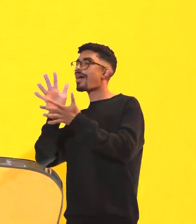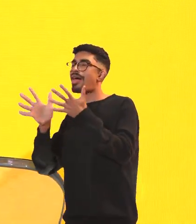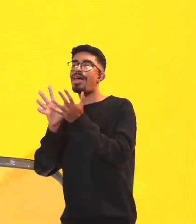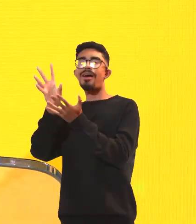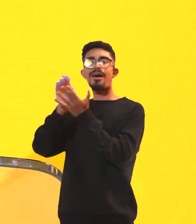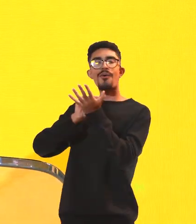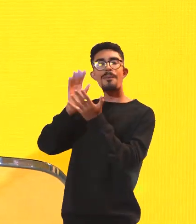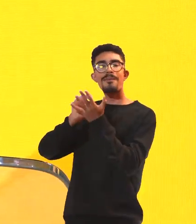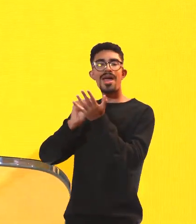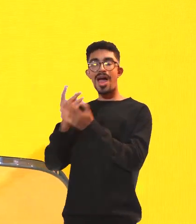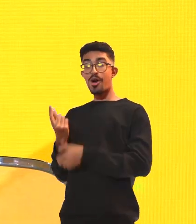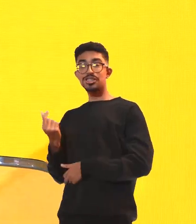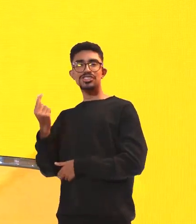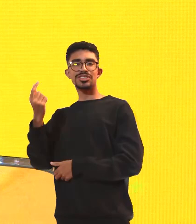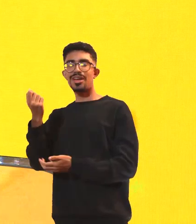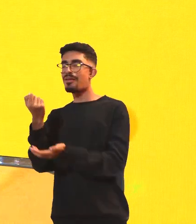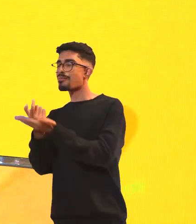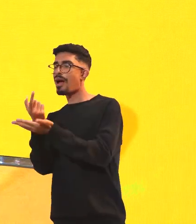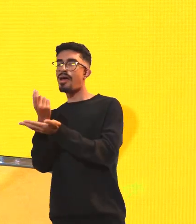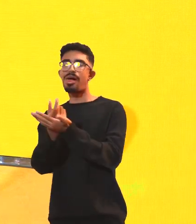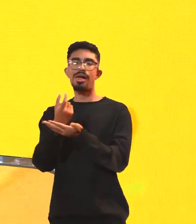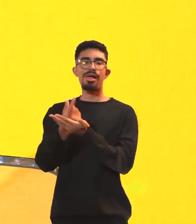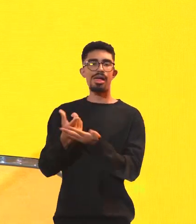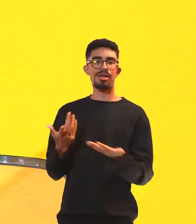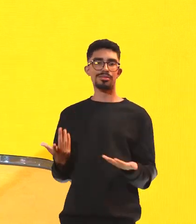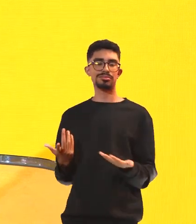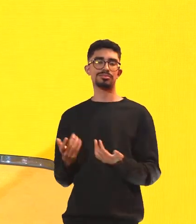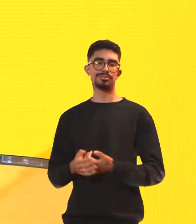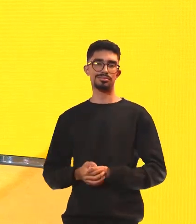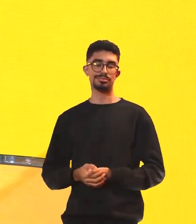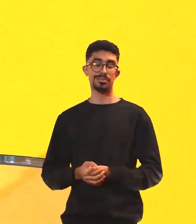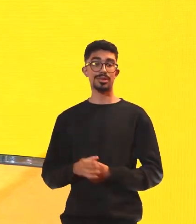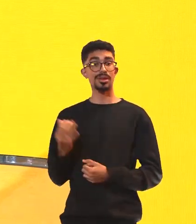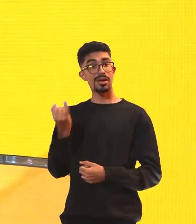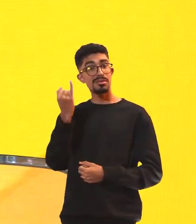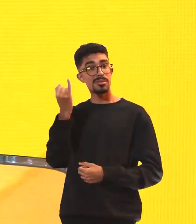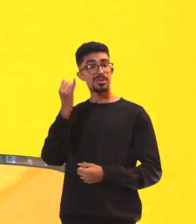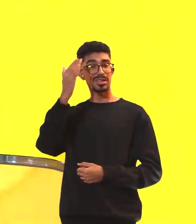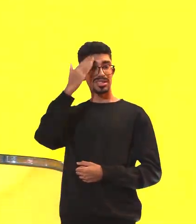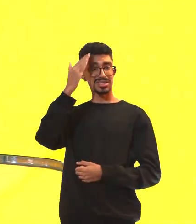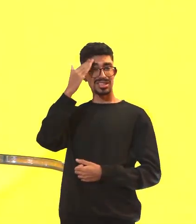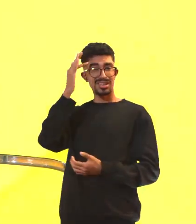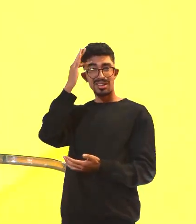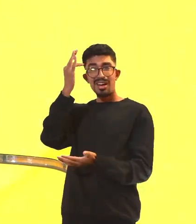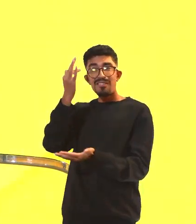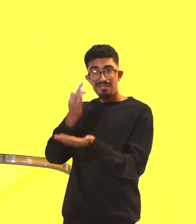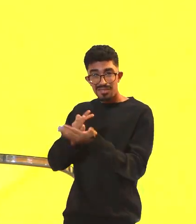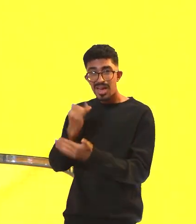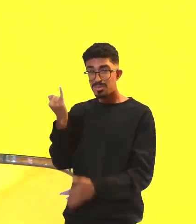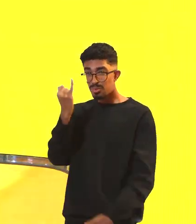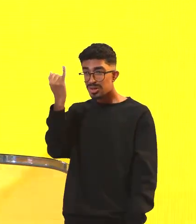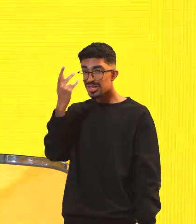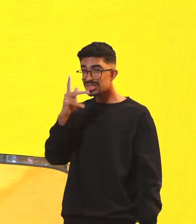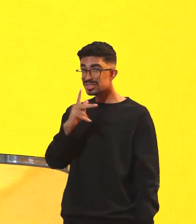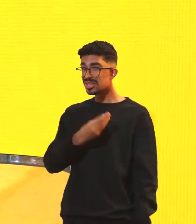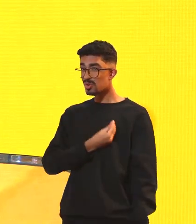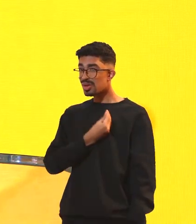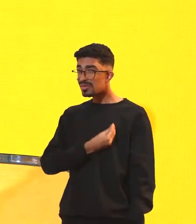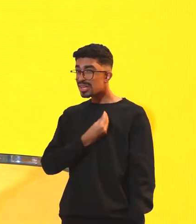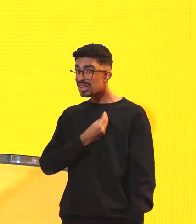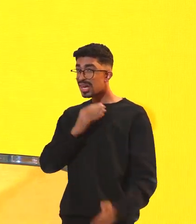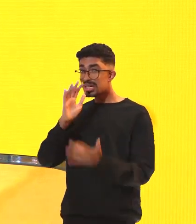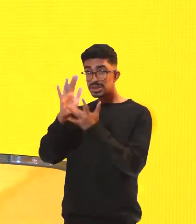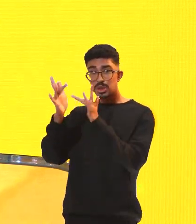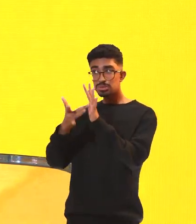dinheiro para tal coisa. É importante que você entenda. A fé é importante para você, Jesus é o teu maior tesouro,